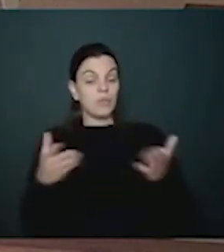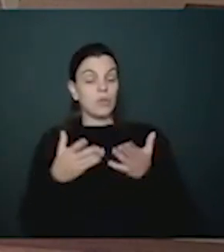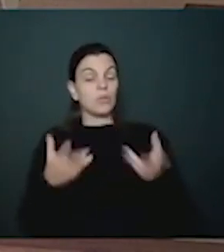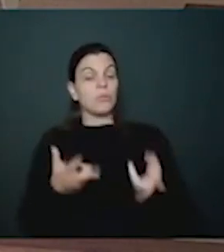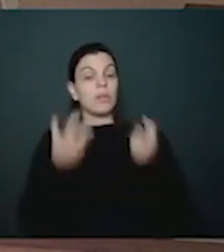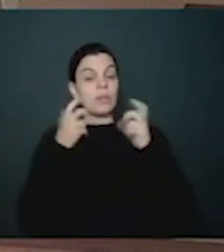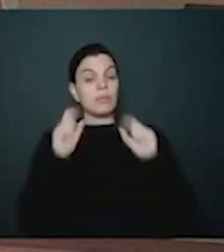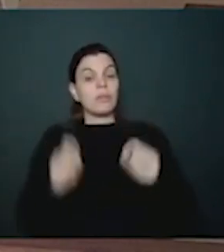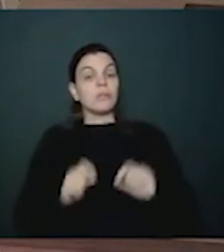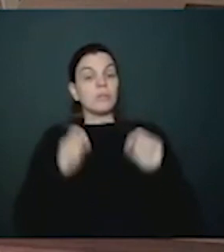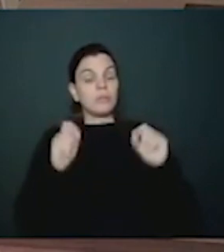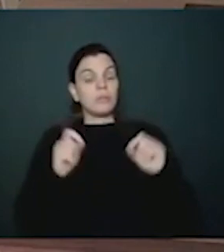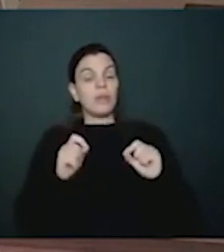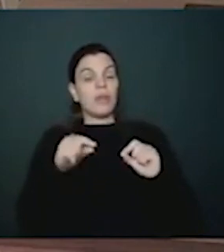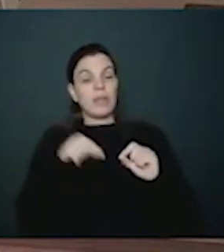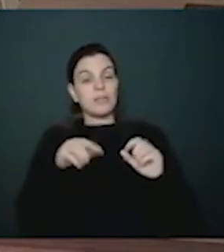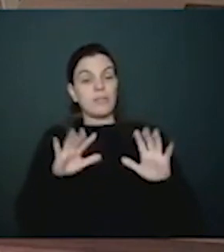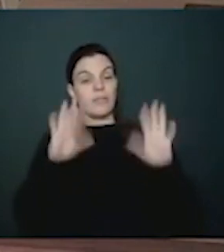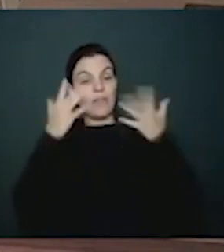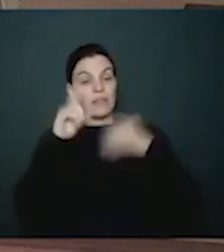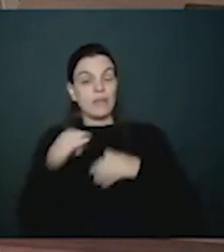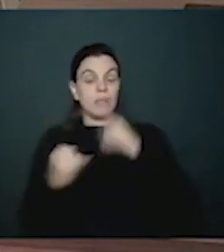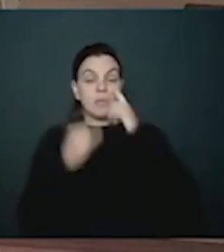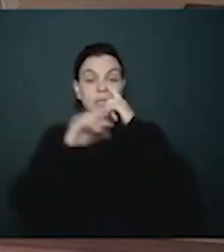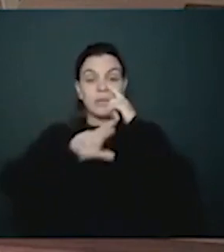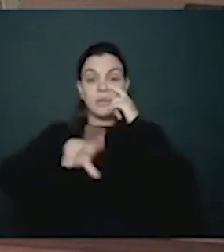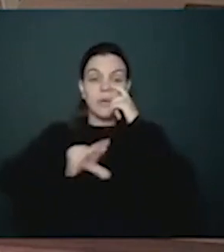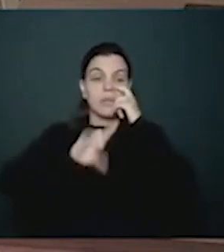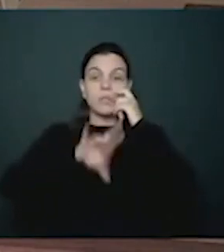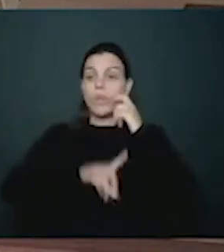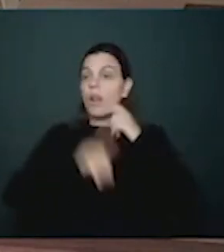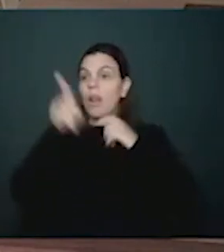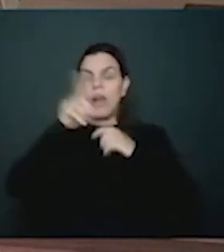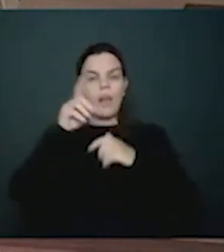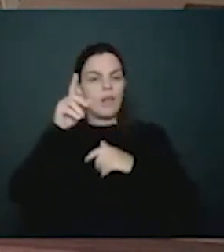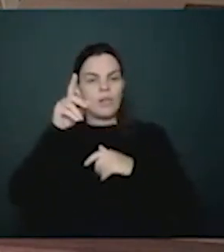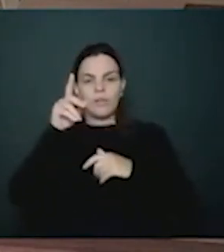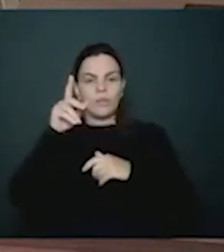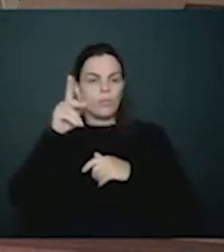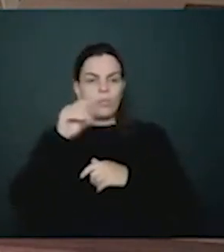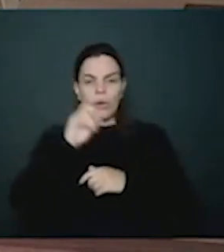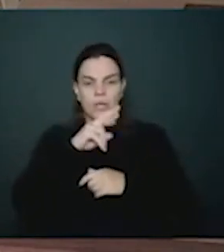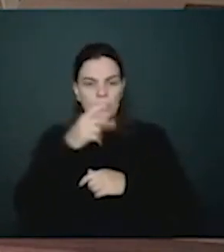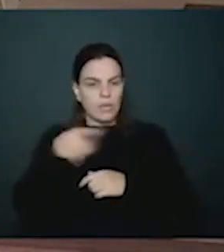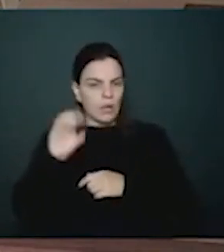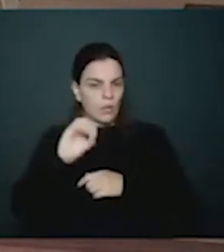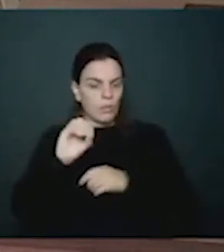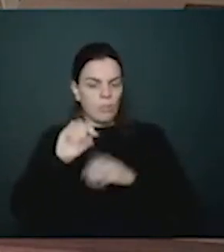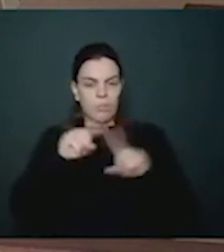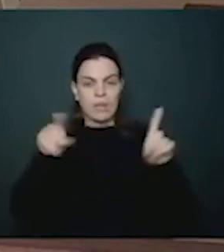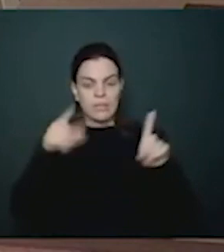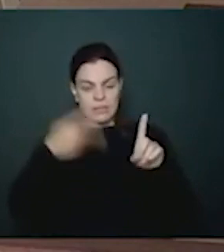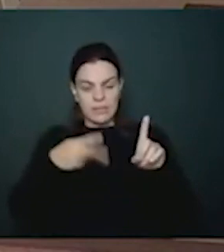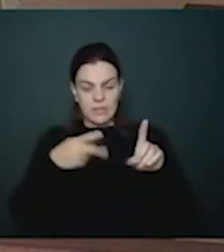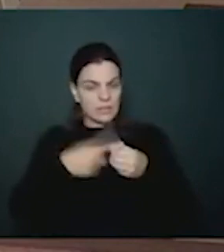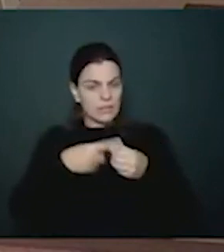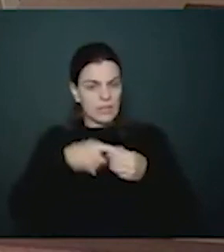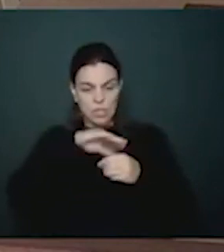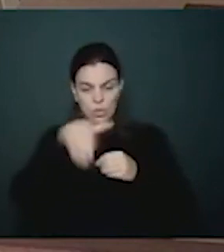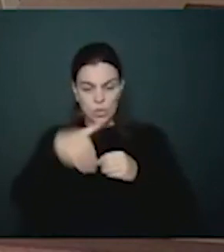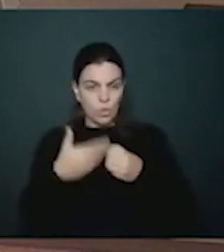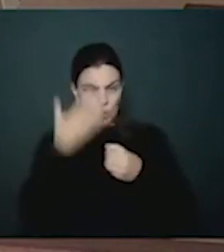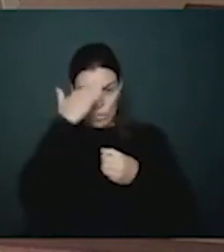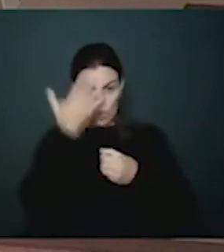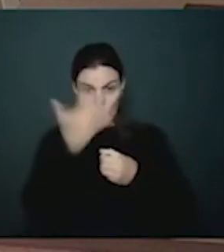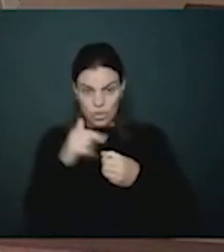esta festa, que é importante não só para o Portão, mas para toda Curitiba, e que possamos movimentar com essa festa também toda a